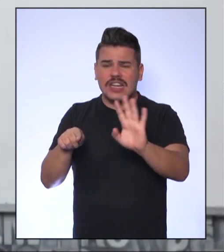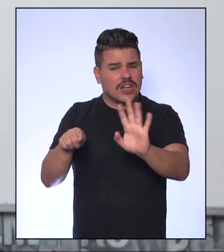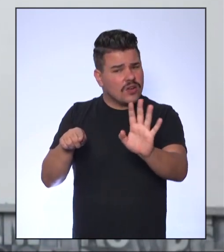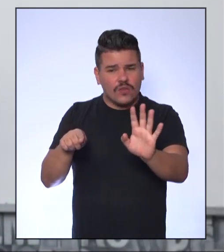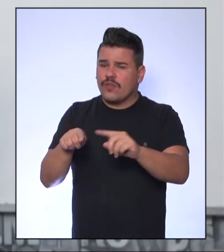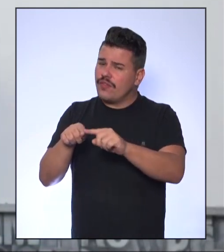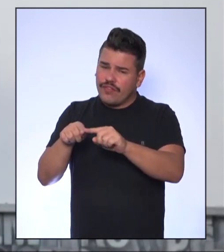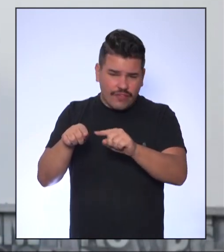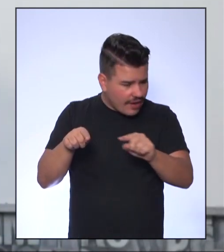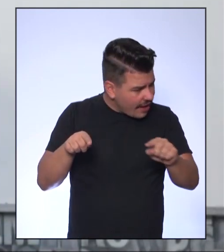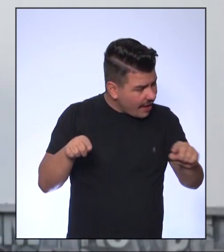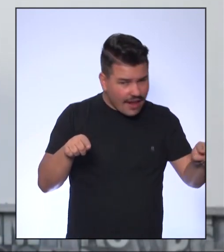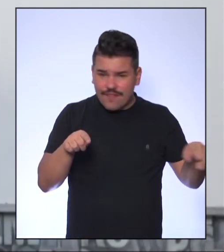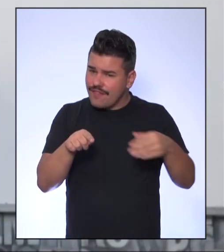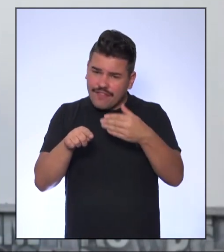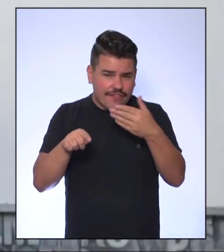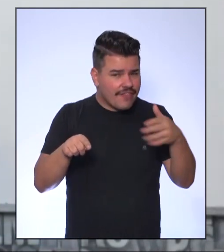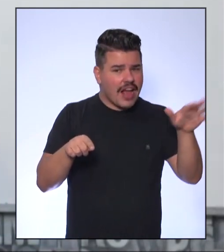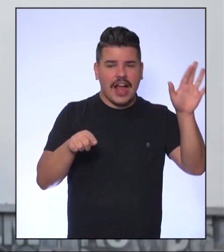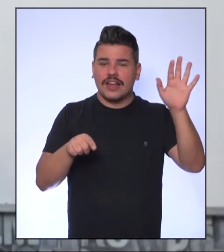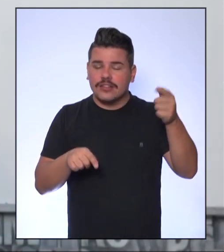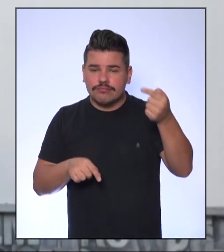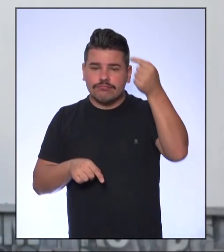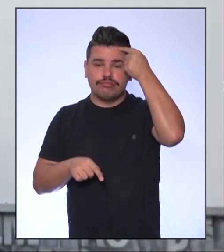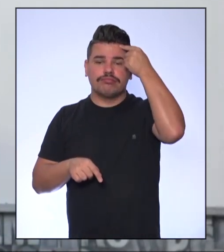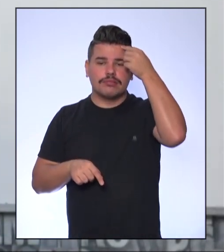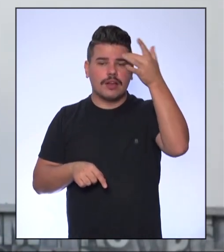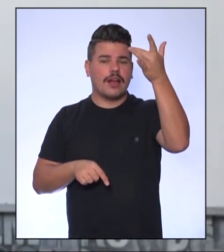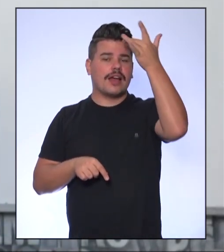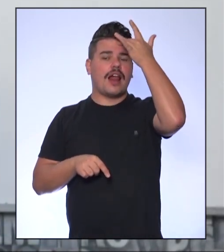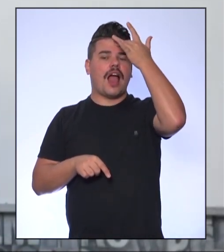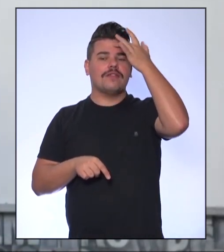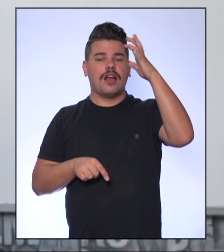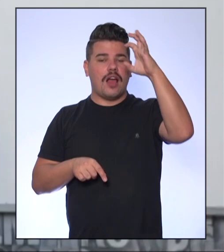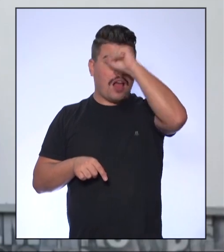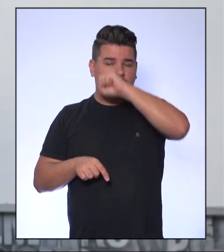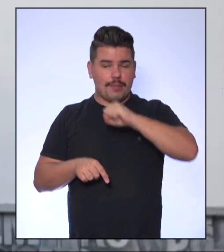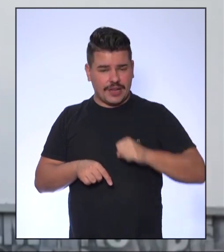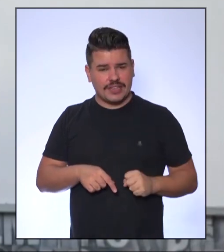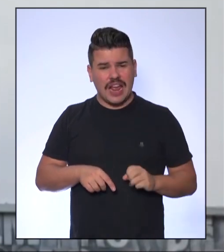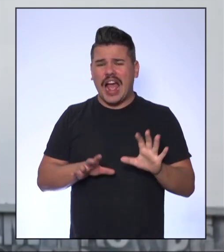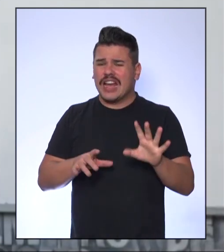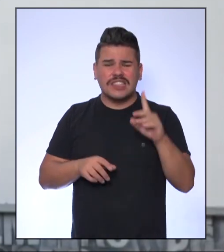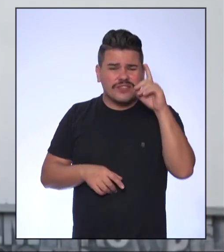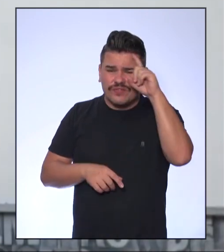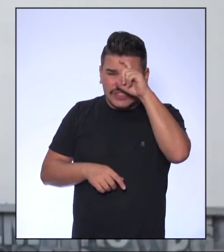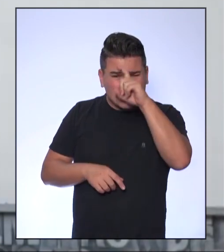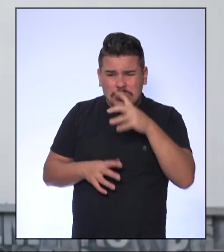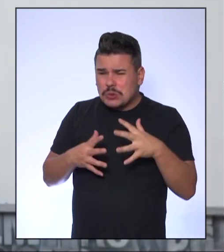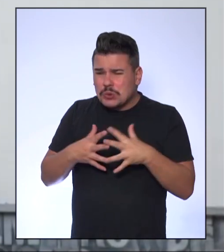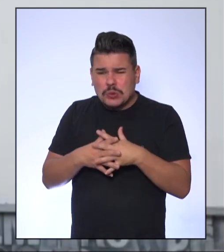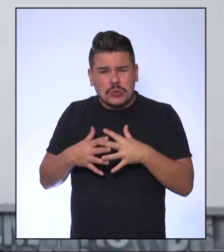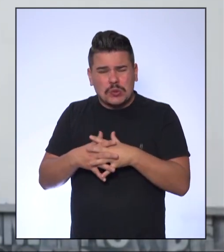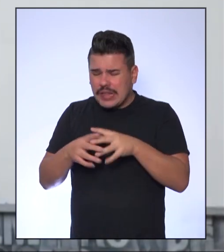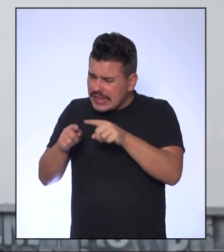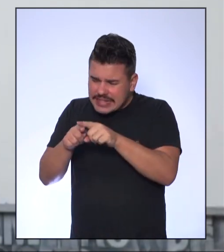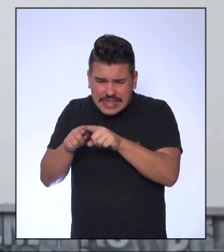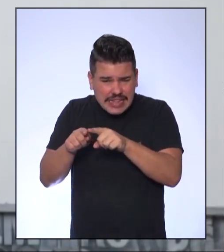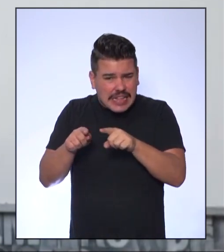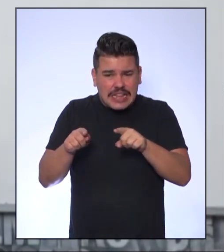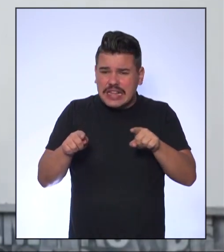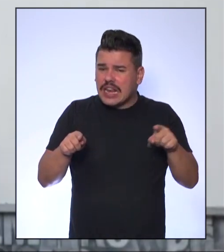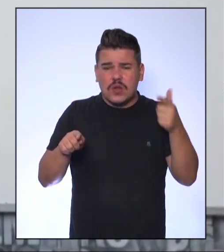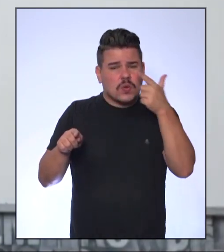disso aqui, eu vou começar a ter uma fixação maior. Professor, mas tem muita dificuldade para determinar a linha do tempo, a temporalidade. O que eu posso